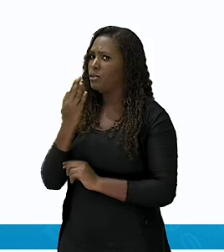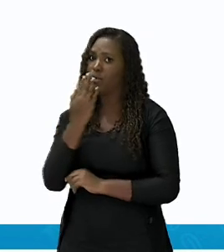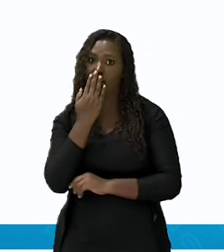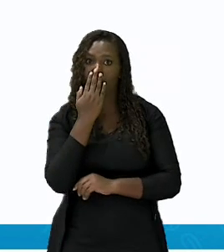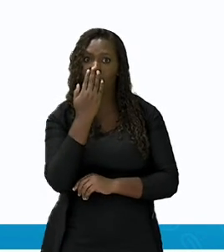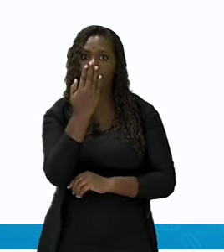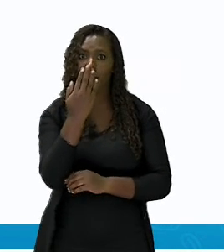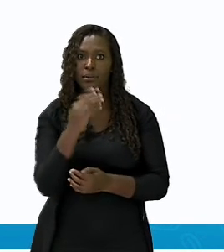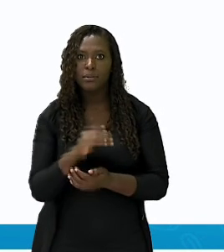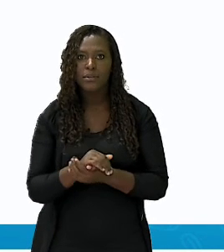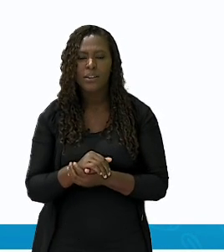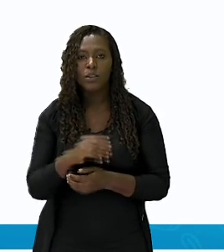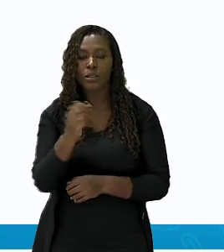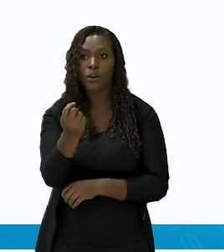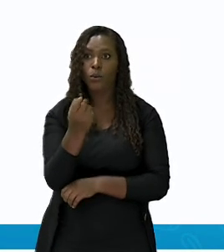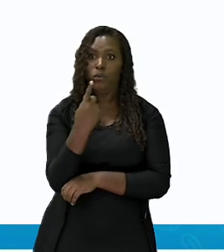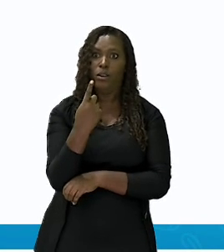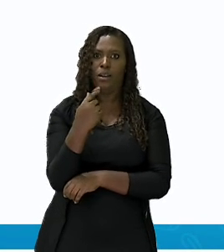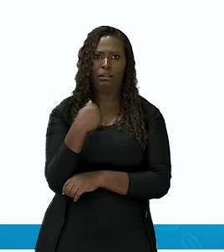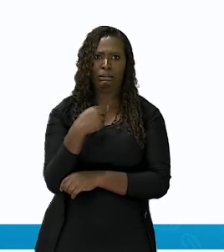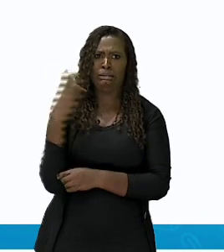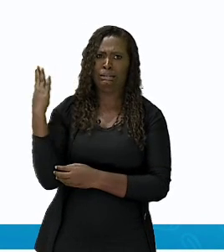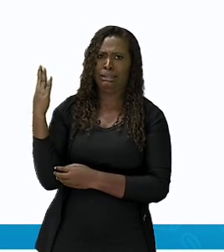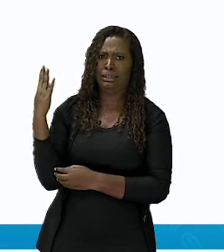se não até mesmo engraçado.